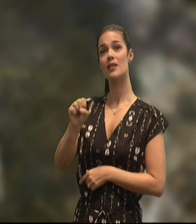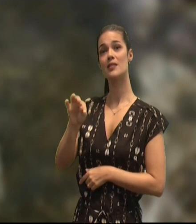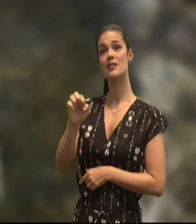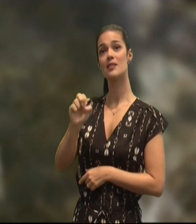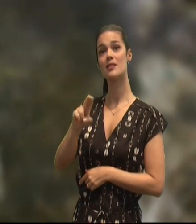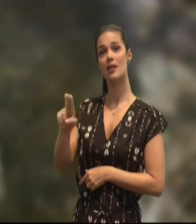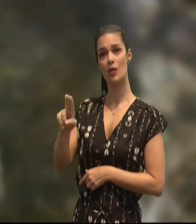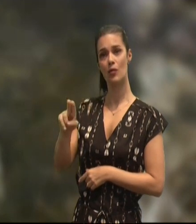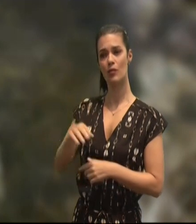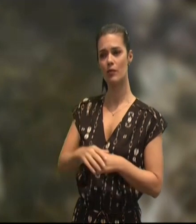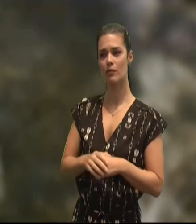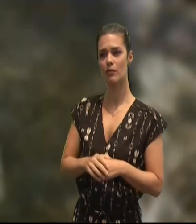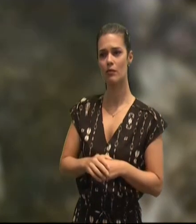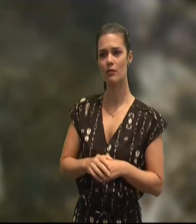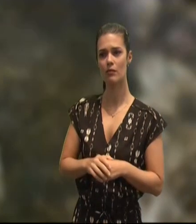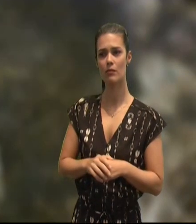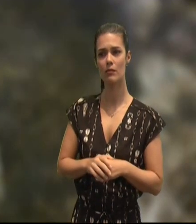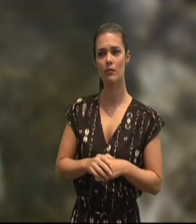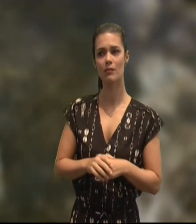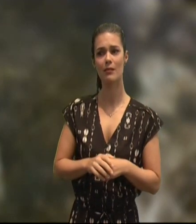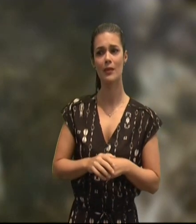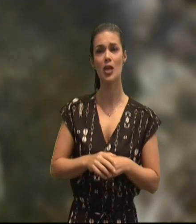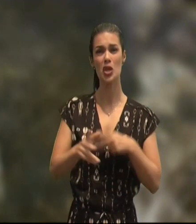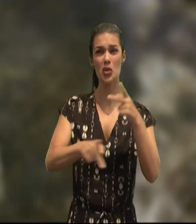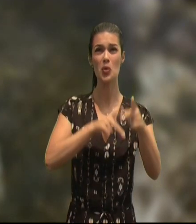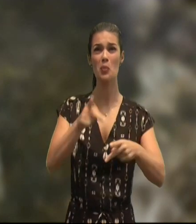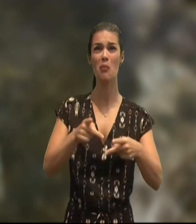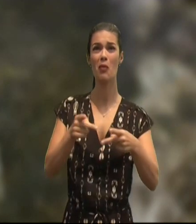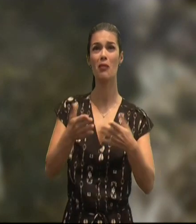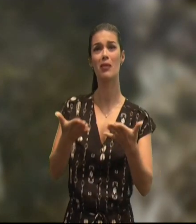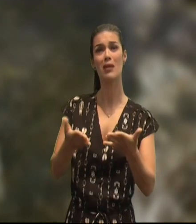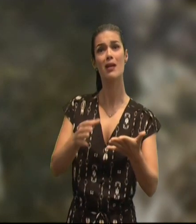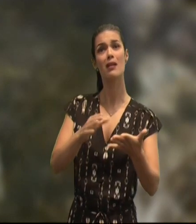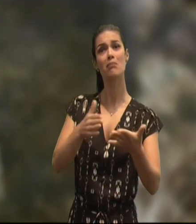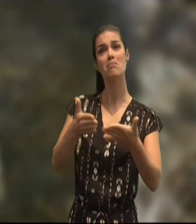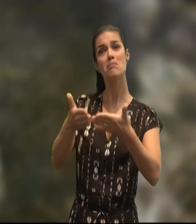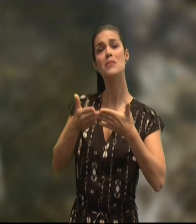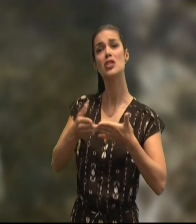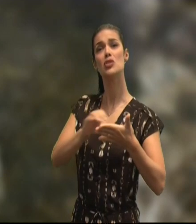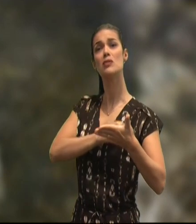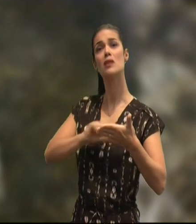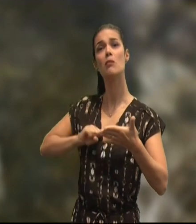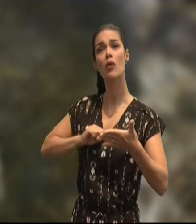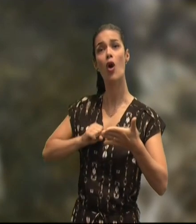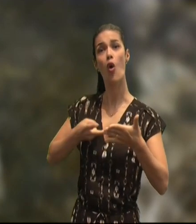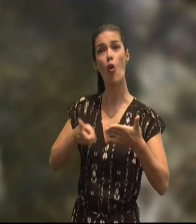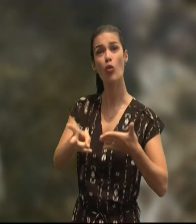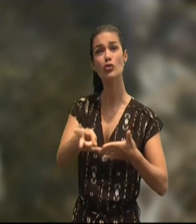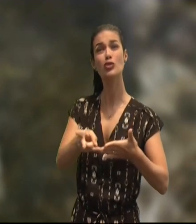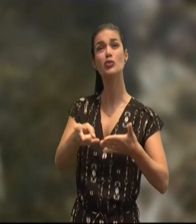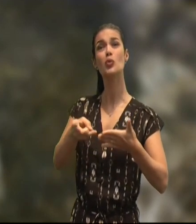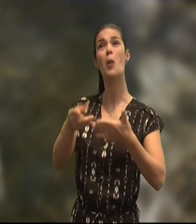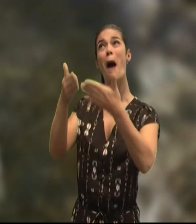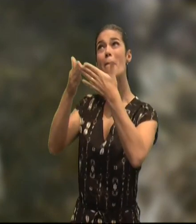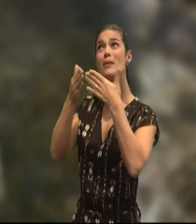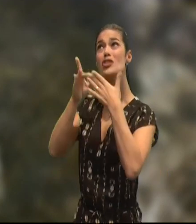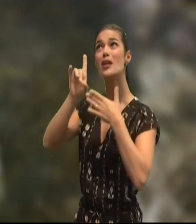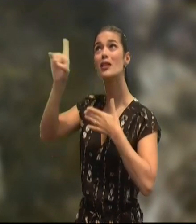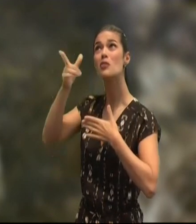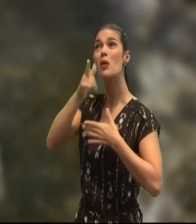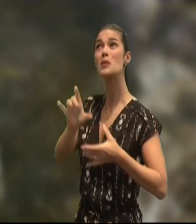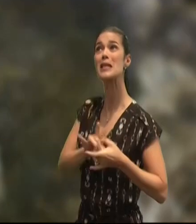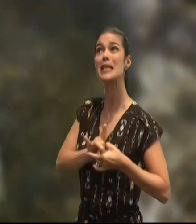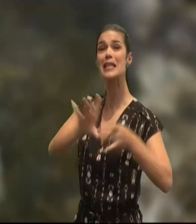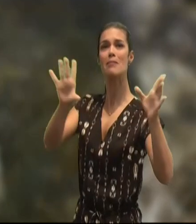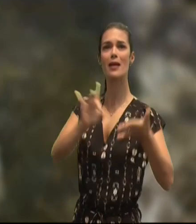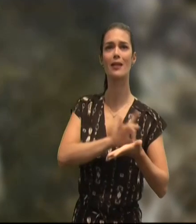de clamar ao Senhor nosso Deus por nós, para que nos livre da mão dos filisteus. Tomou Samuel um